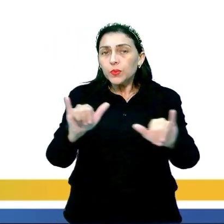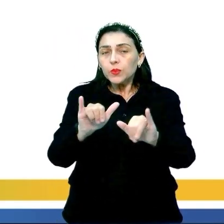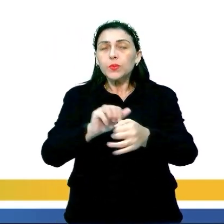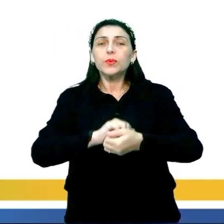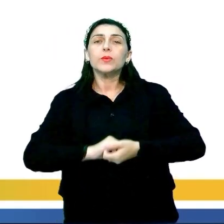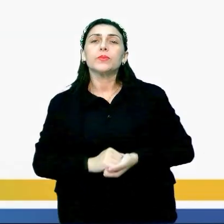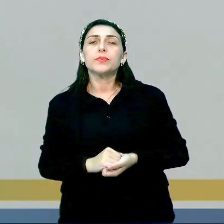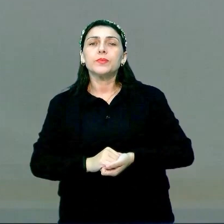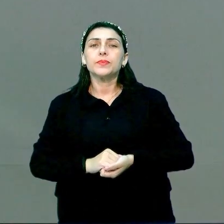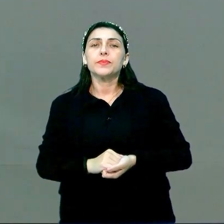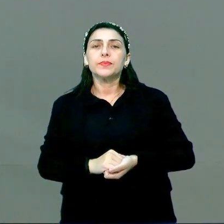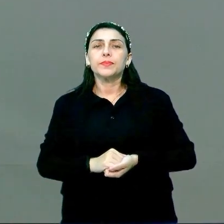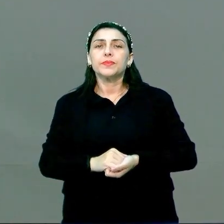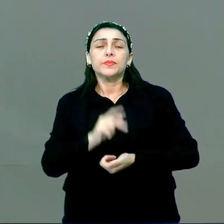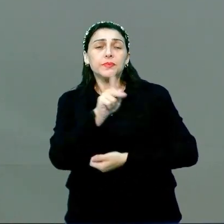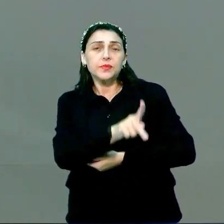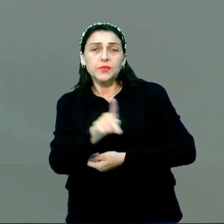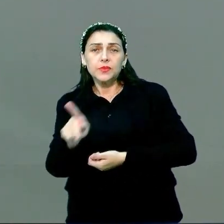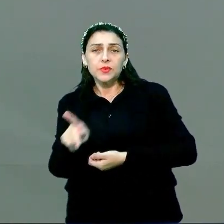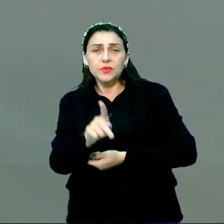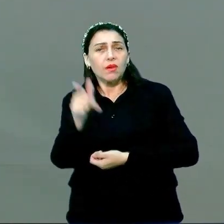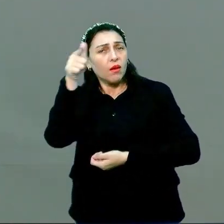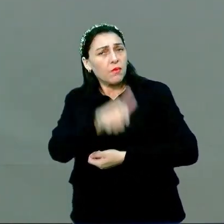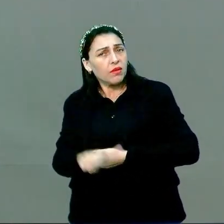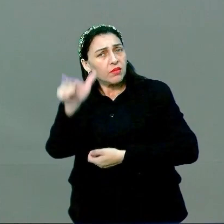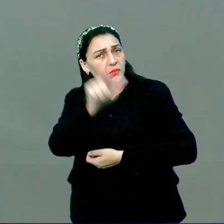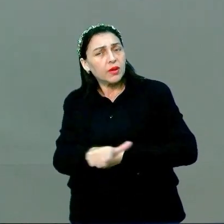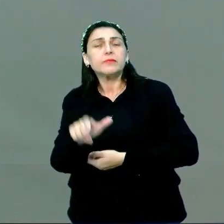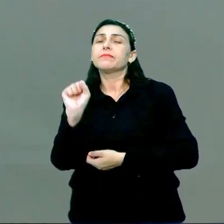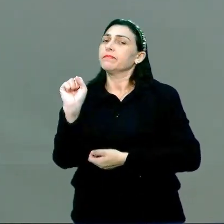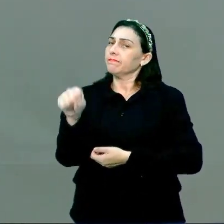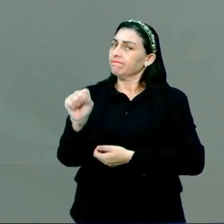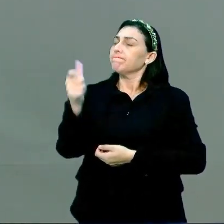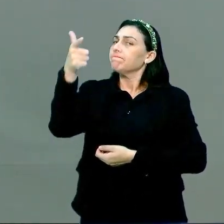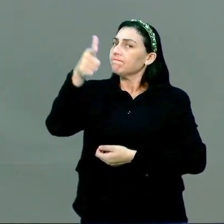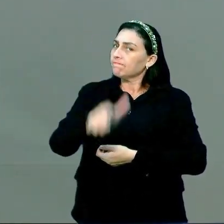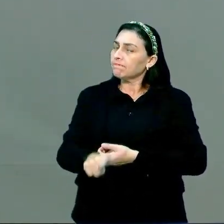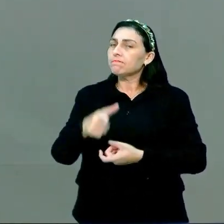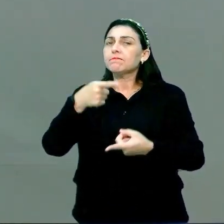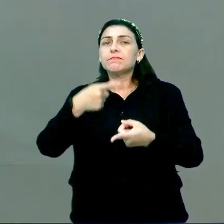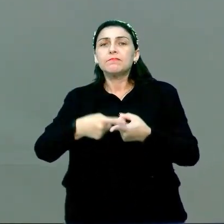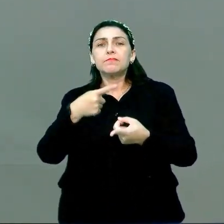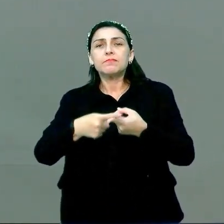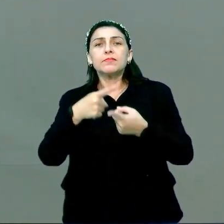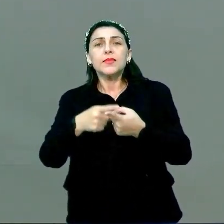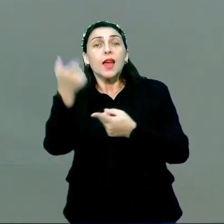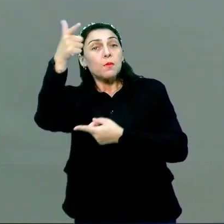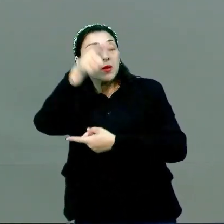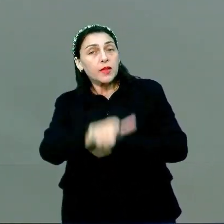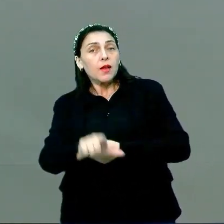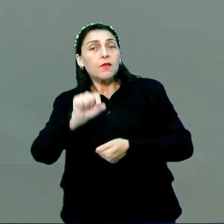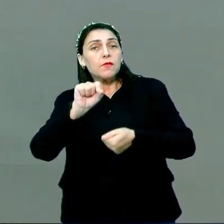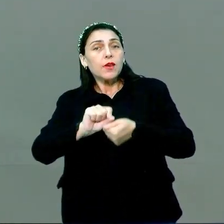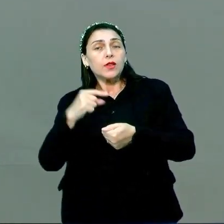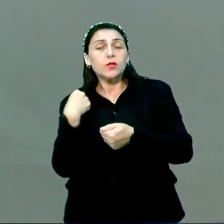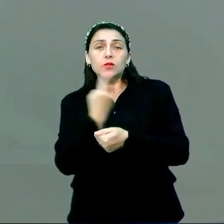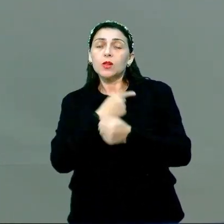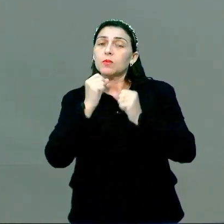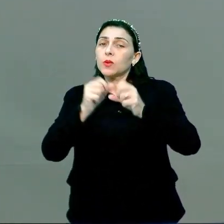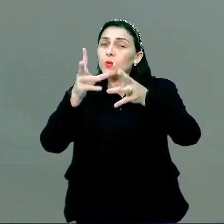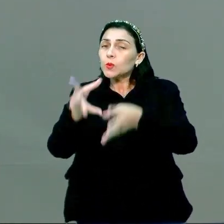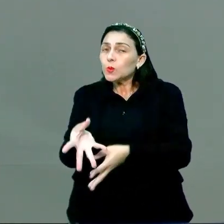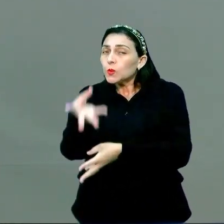informar algo a alguém. Professora, a senhora é tão repetitiva? Sim, eu sou repetitiva porque é a repetição que faz com que nós